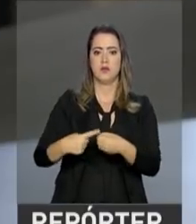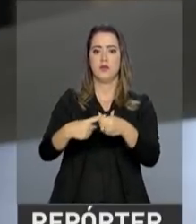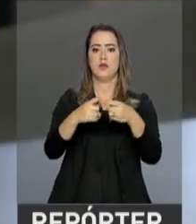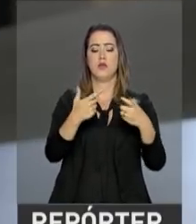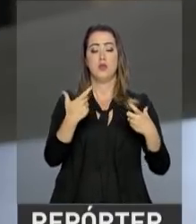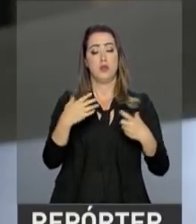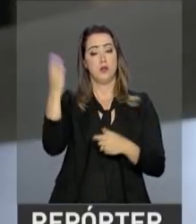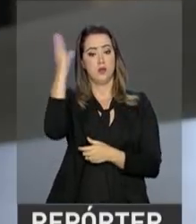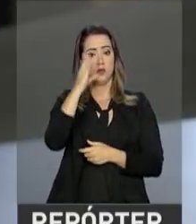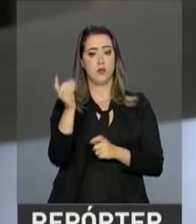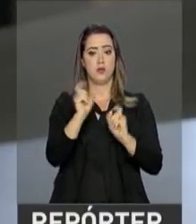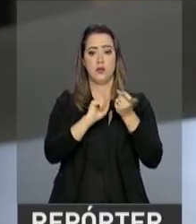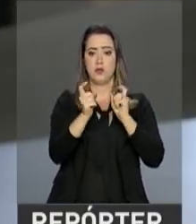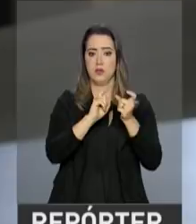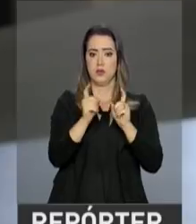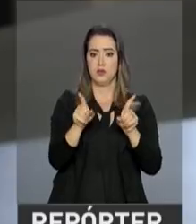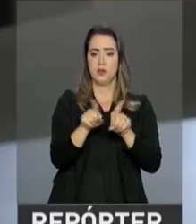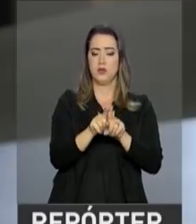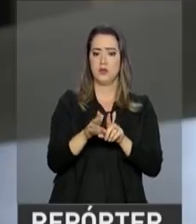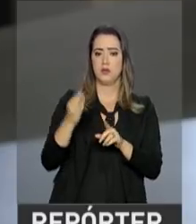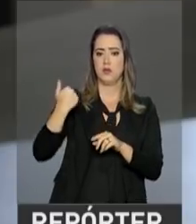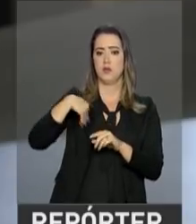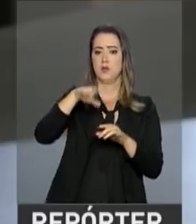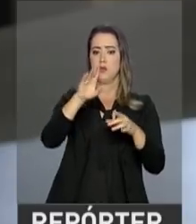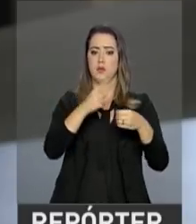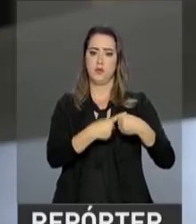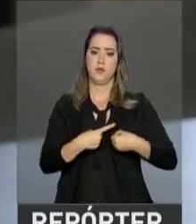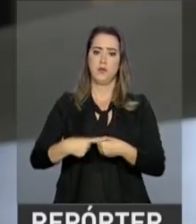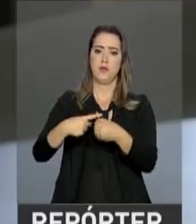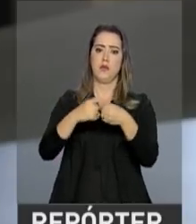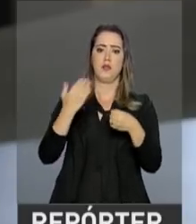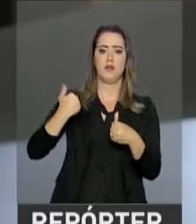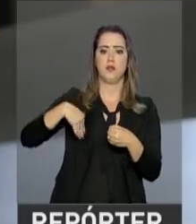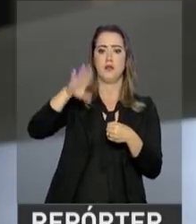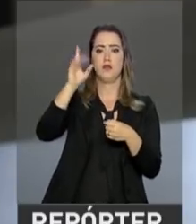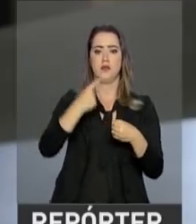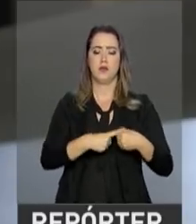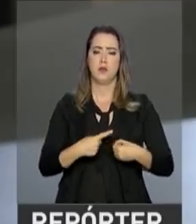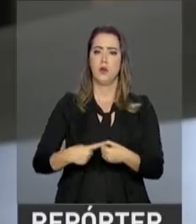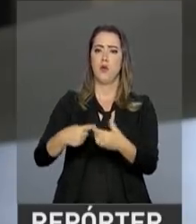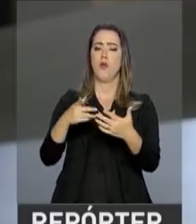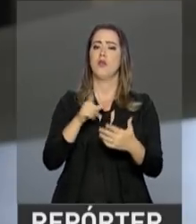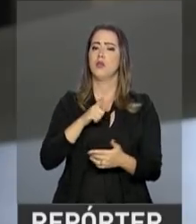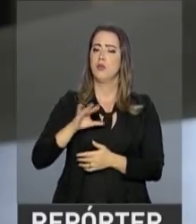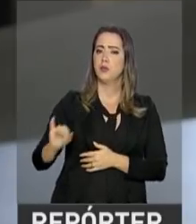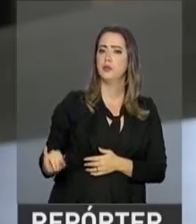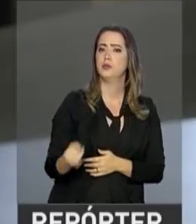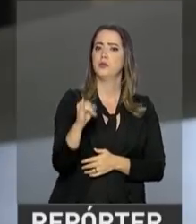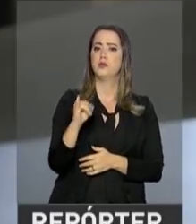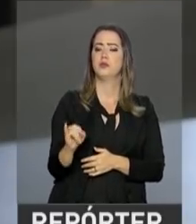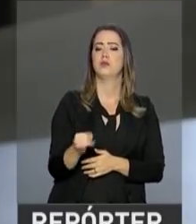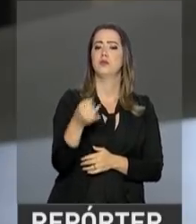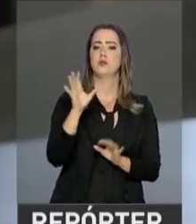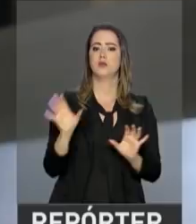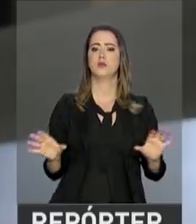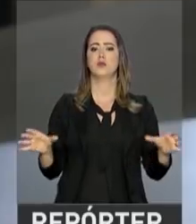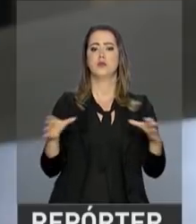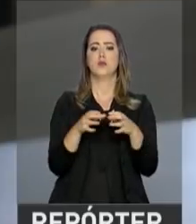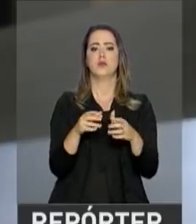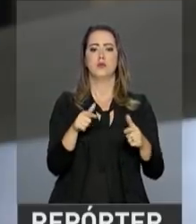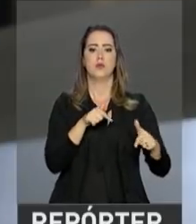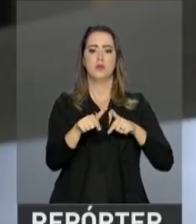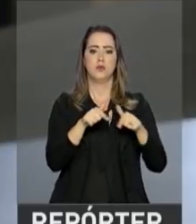agradecem e os gestores públicos sobretudo de municipais sobretudo os pequenos municípios vão ter uma oportunidade de todo o conjunto de